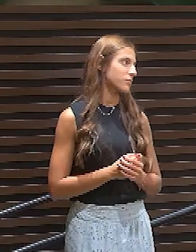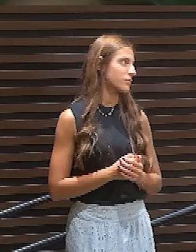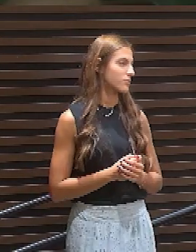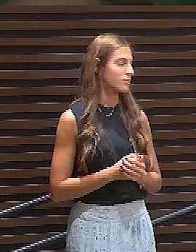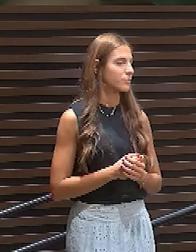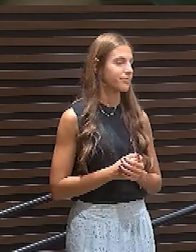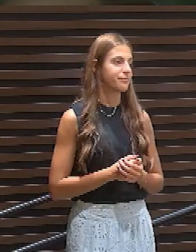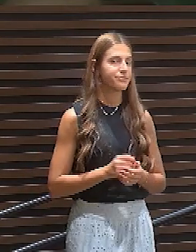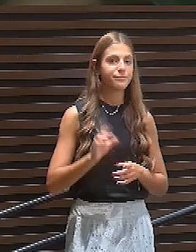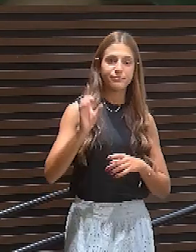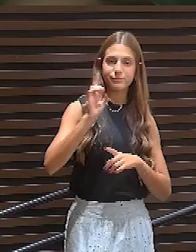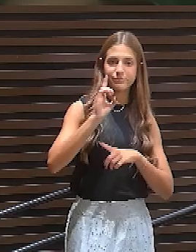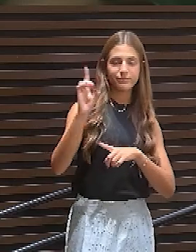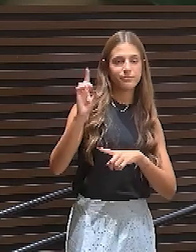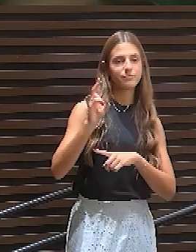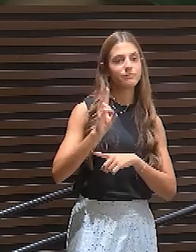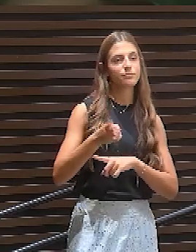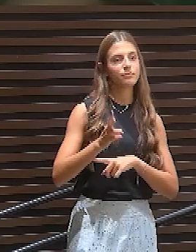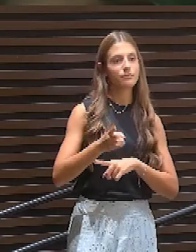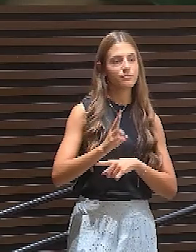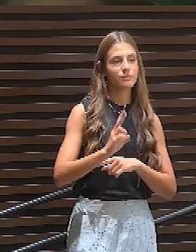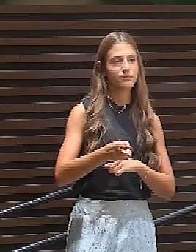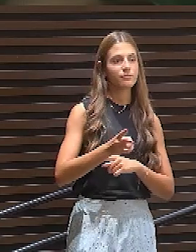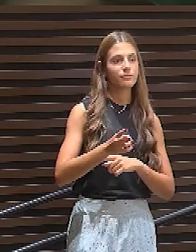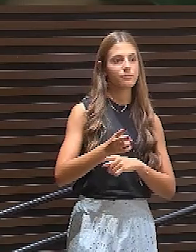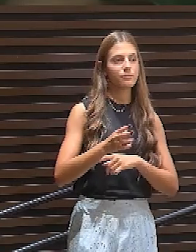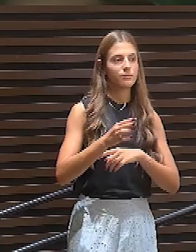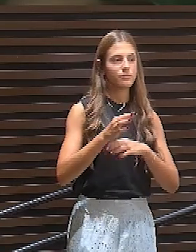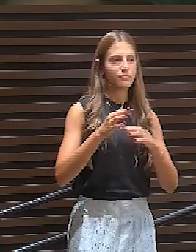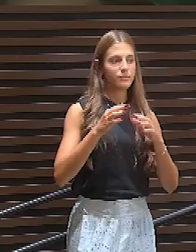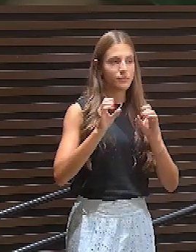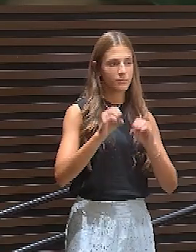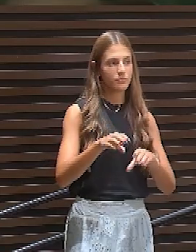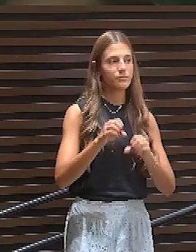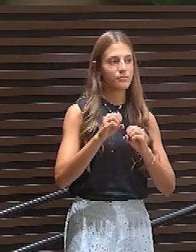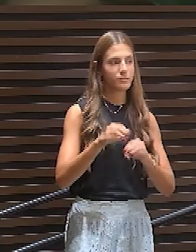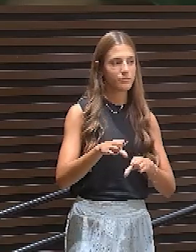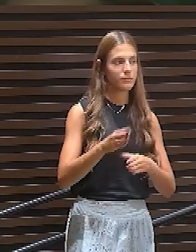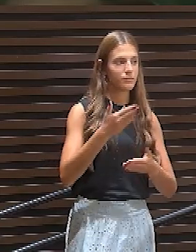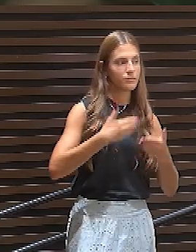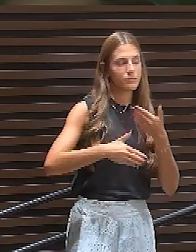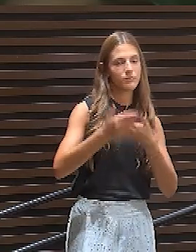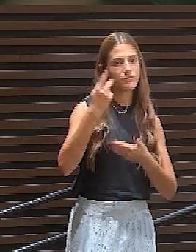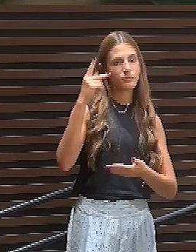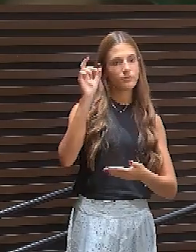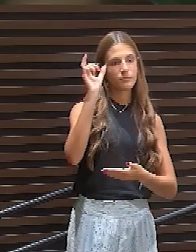Deus continua falando por meio da sua palavra. Você tem escutado?